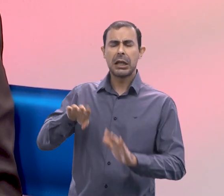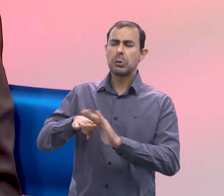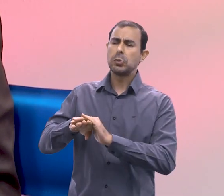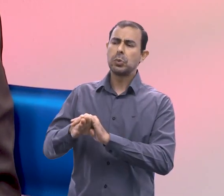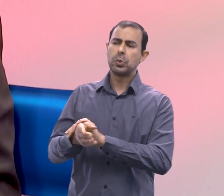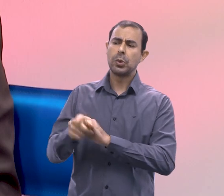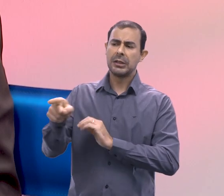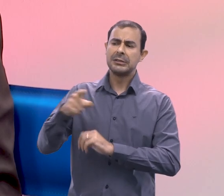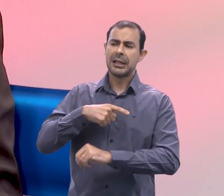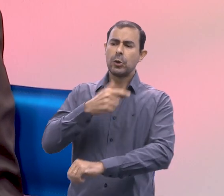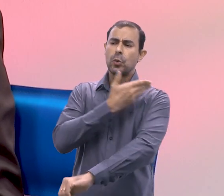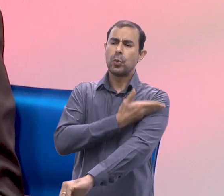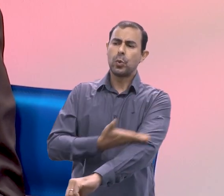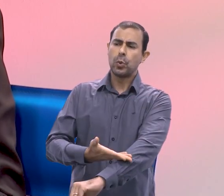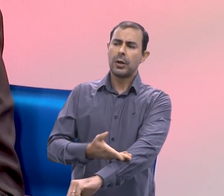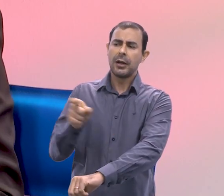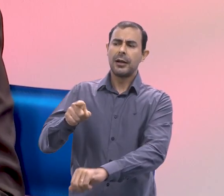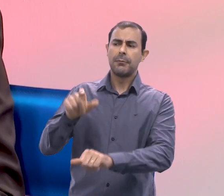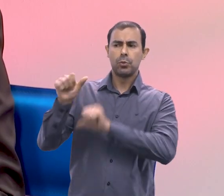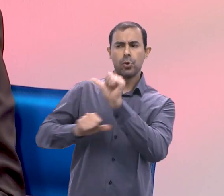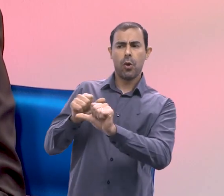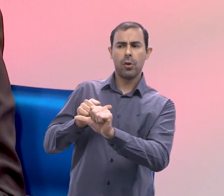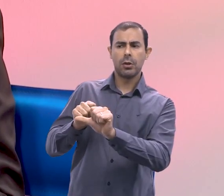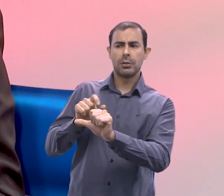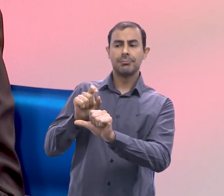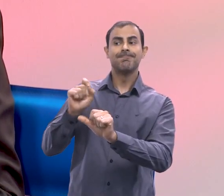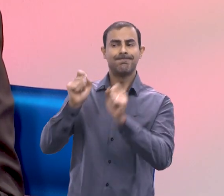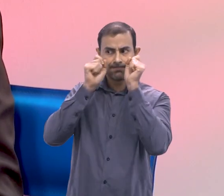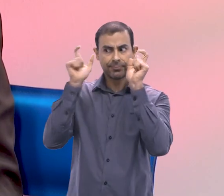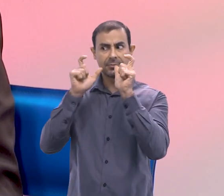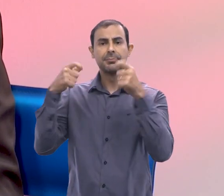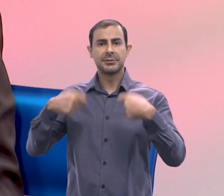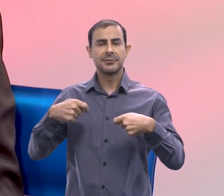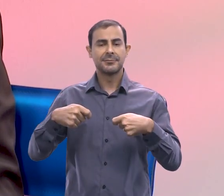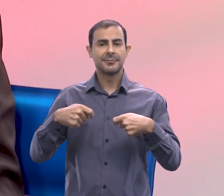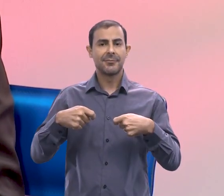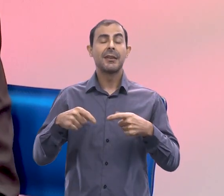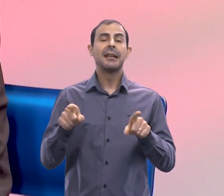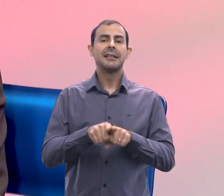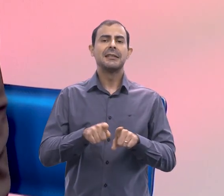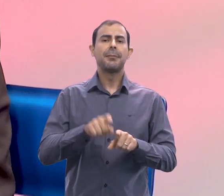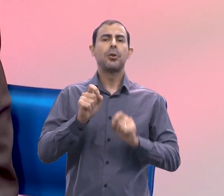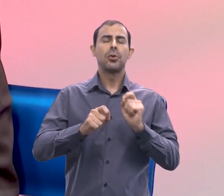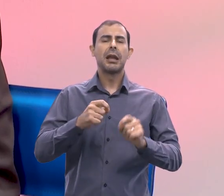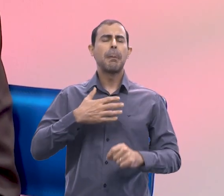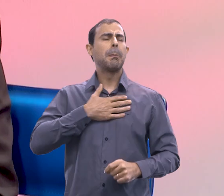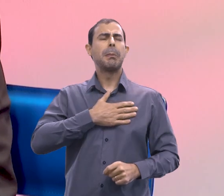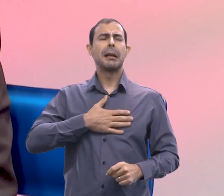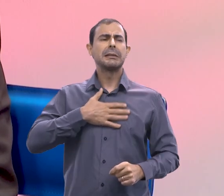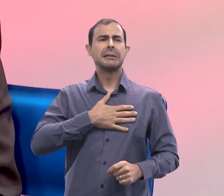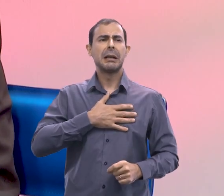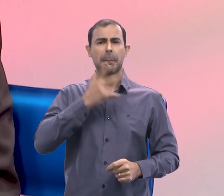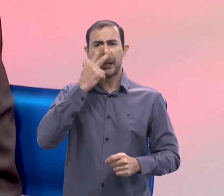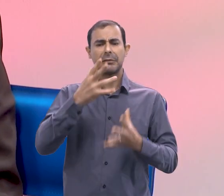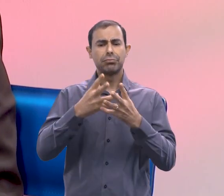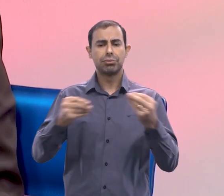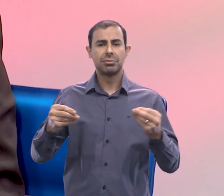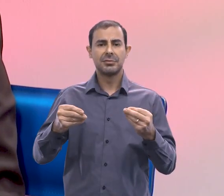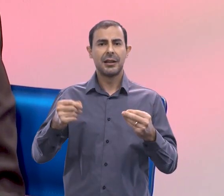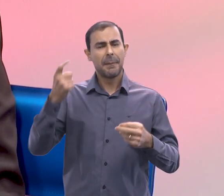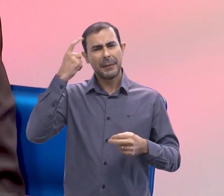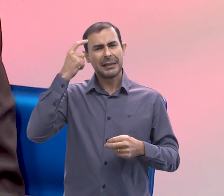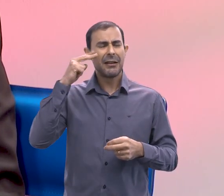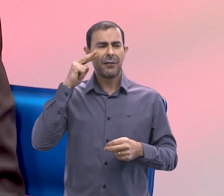comportamento, sinal de alerta. Aquela ausência de prazer, quando a pessoa se isola por mais de 2